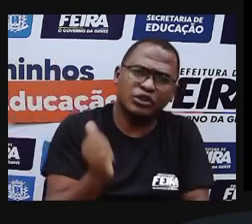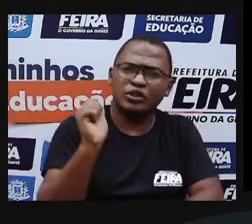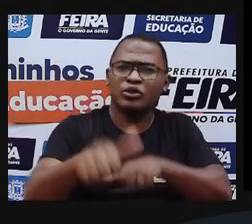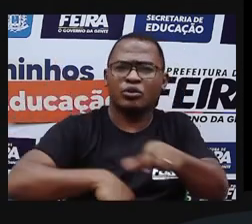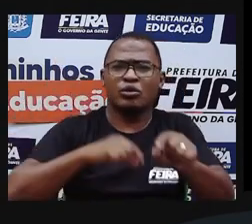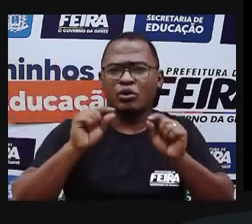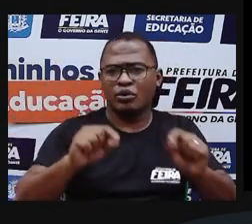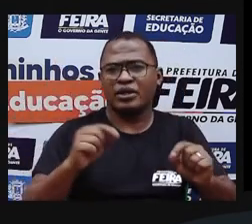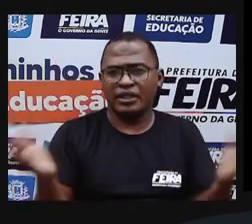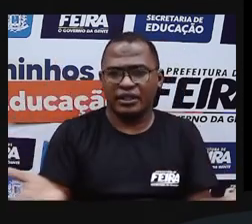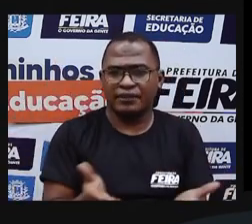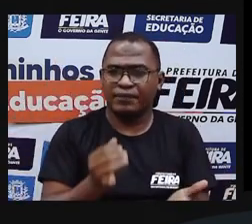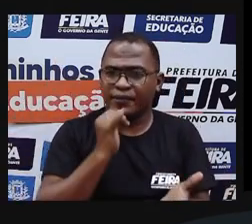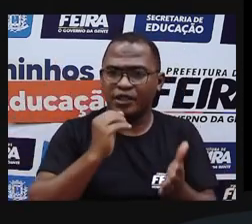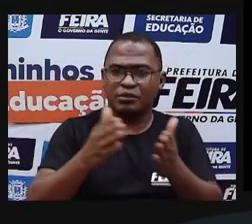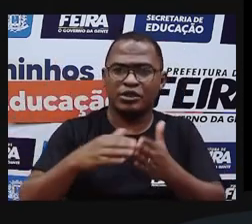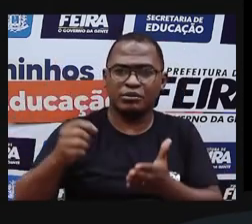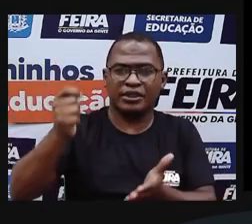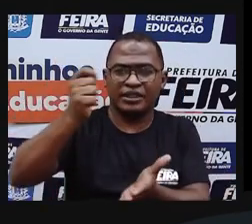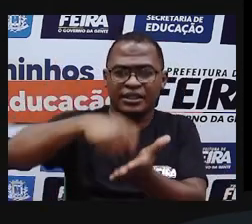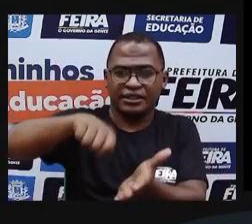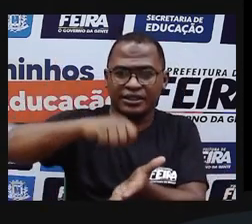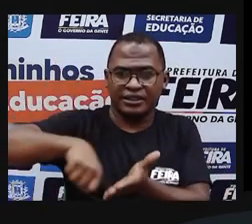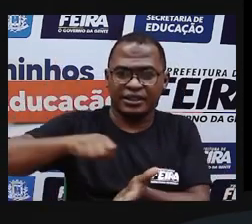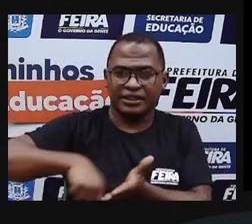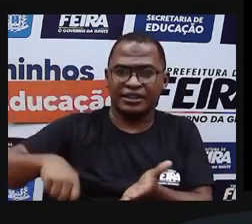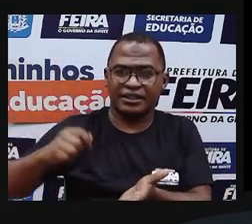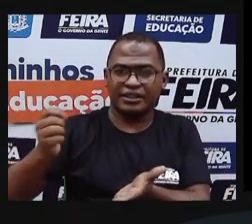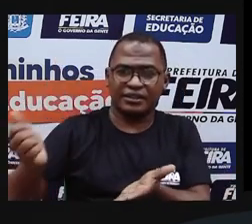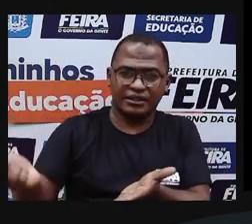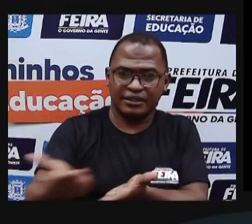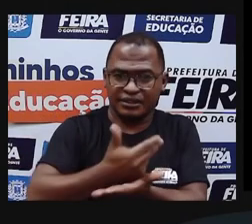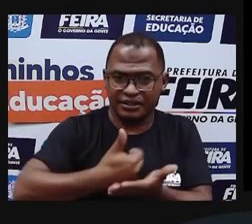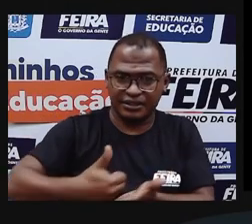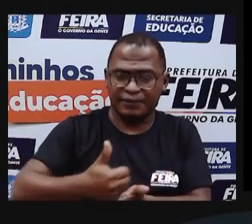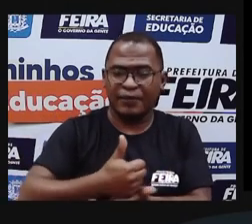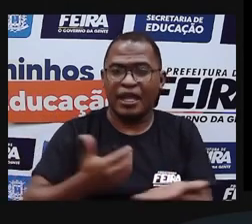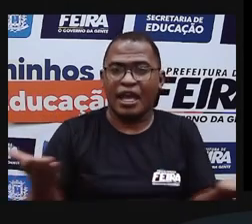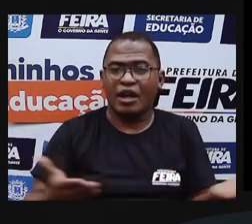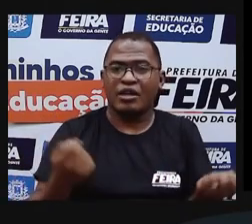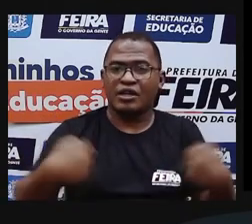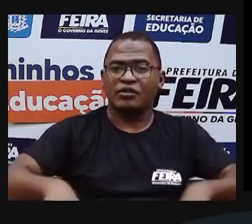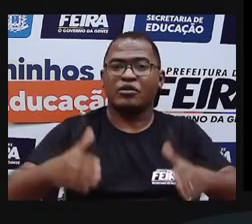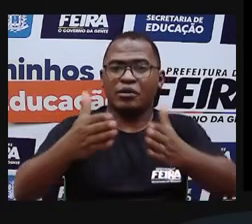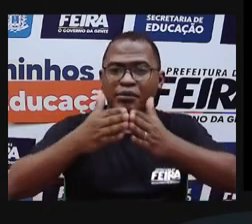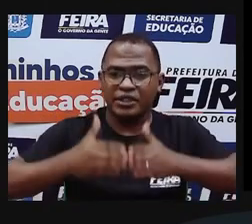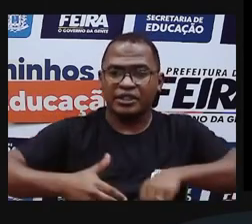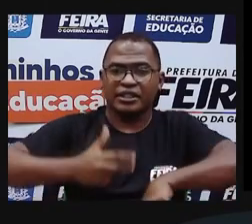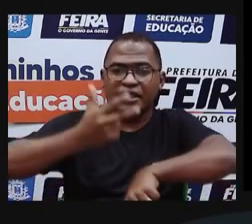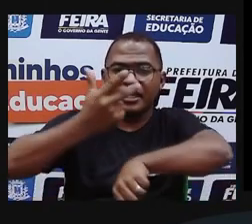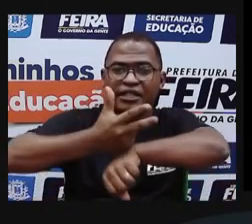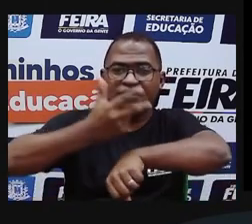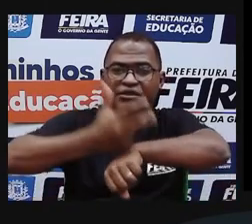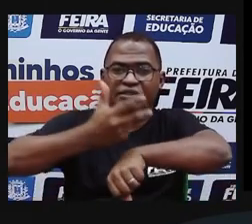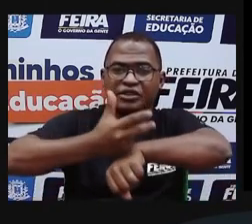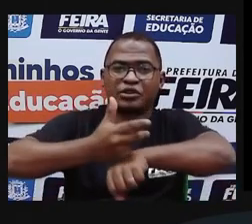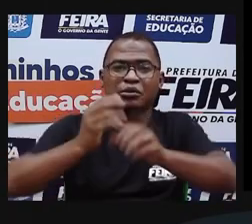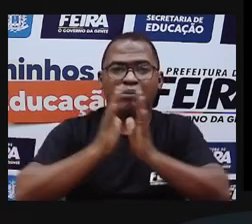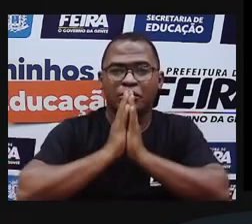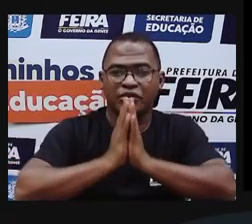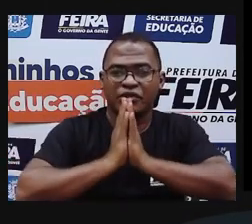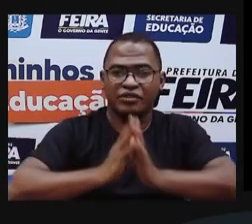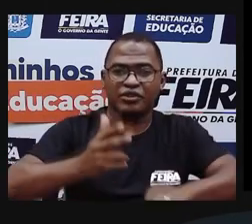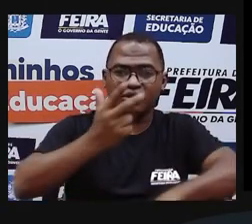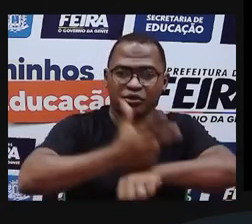a gente pediu para vocês desenharem e hoje a gente vai pedir para vocês gravarem um vídeo. Se puderem, por favor, gravem esse vídeo para a gente. Contem